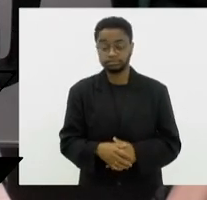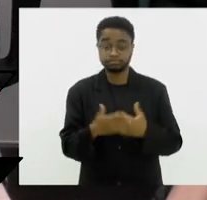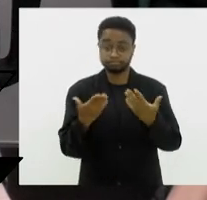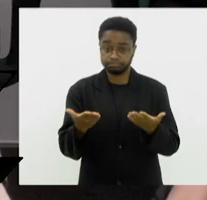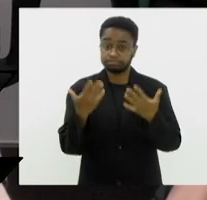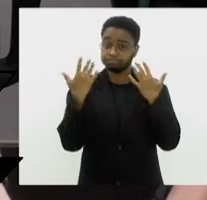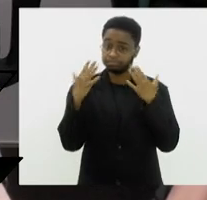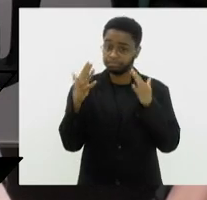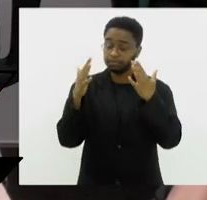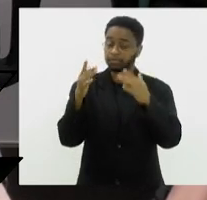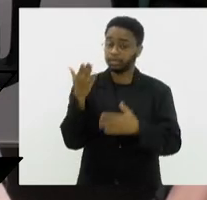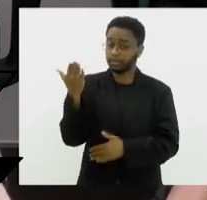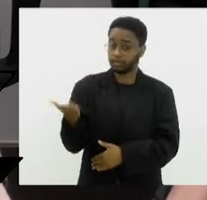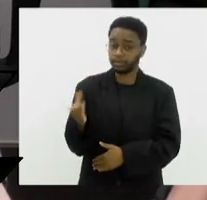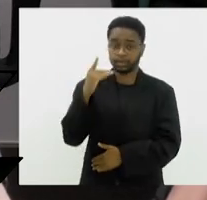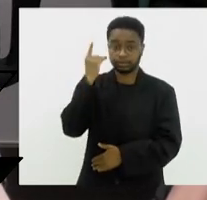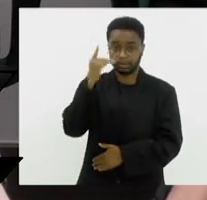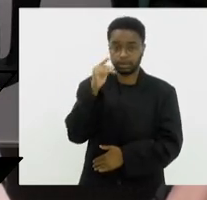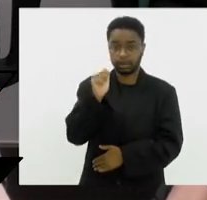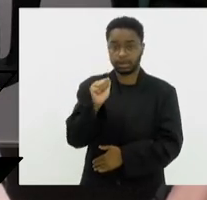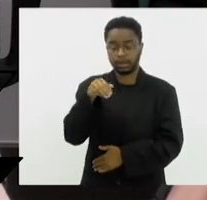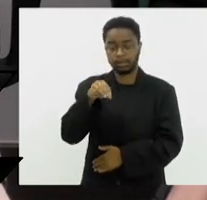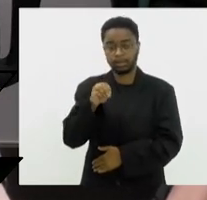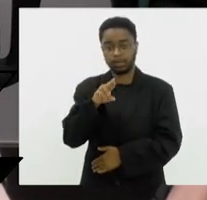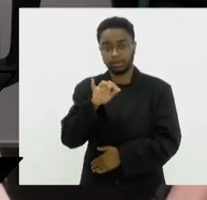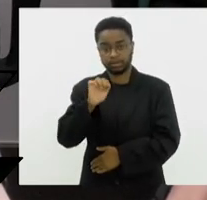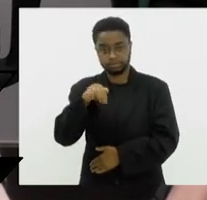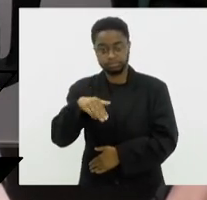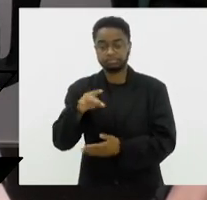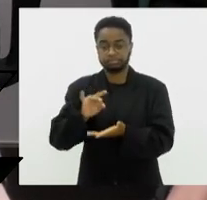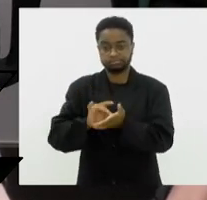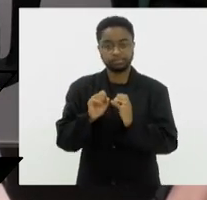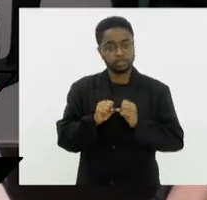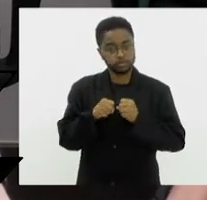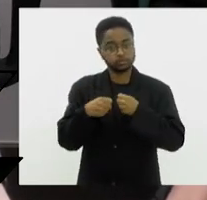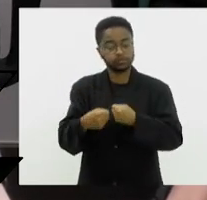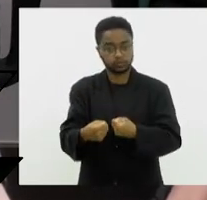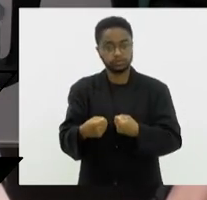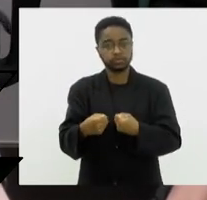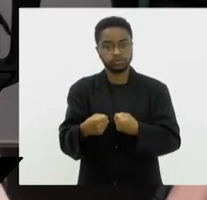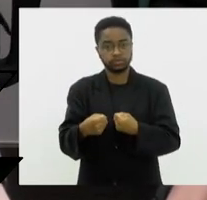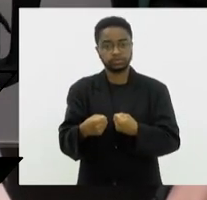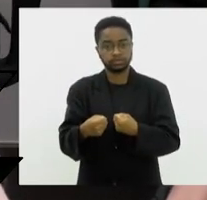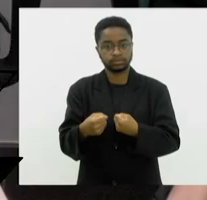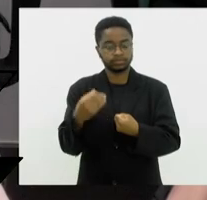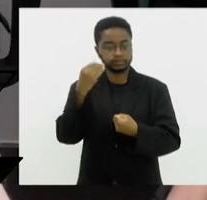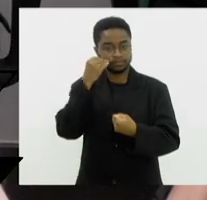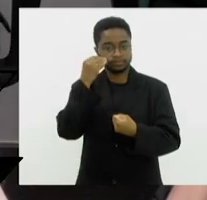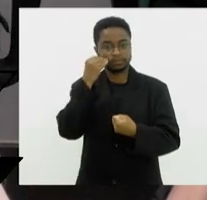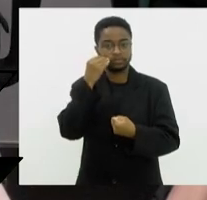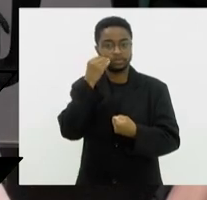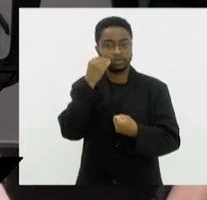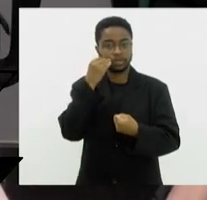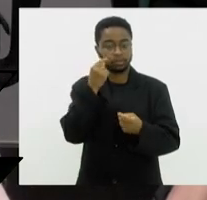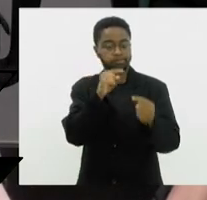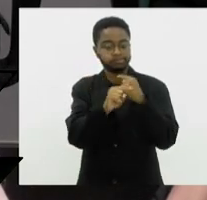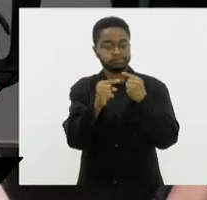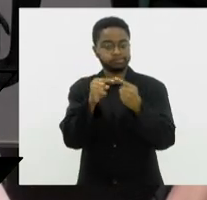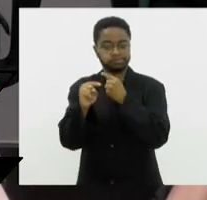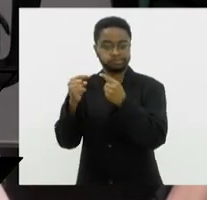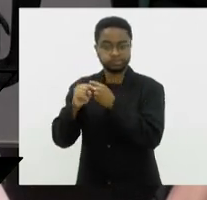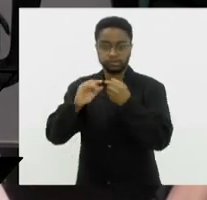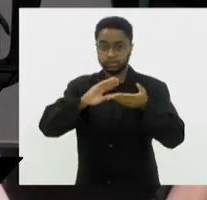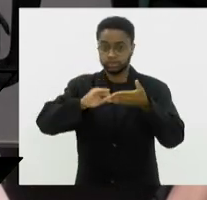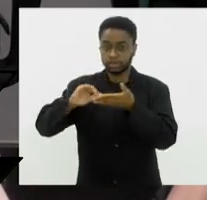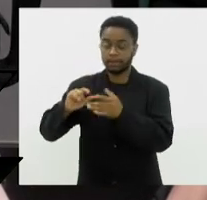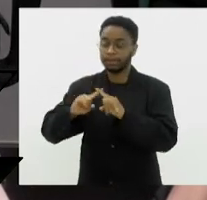espírito do deputado Amorim, que fez um esforço realmente de superar as contradições, mas eu